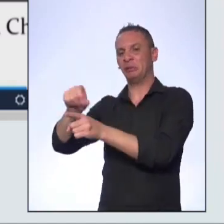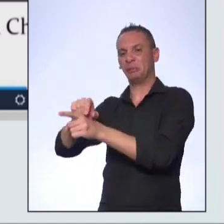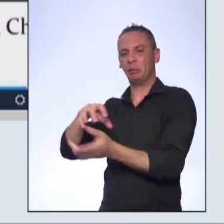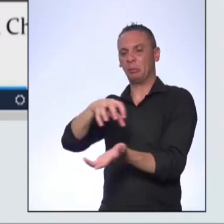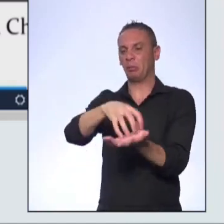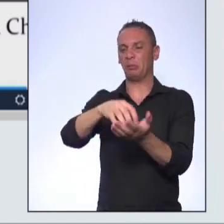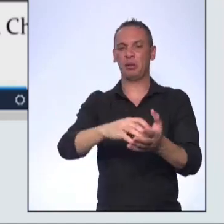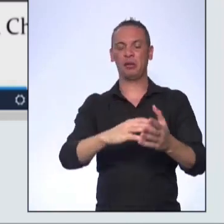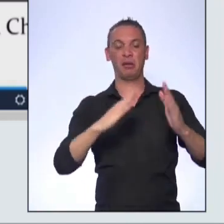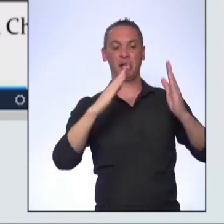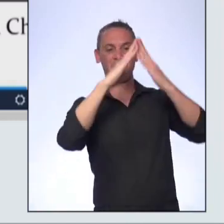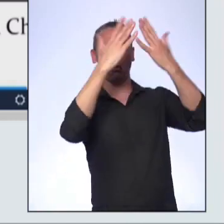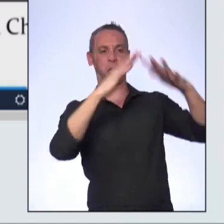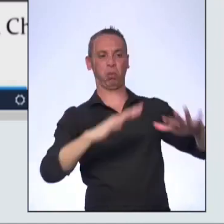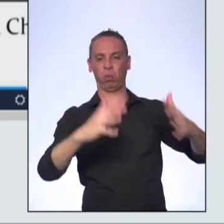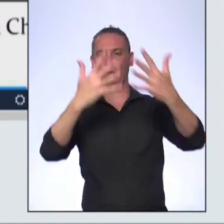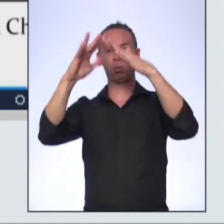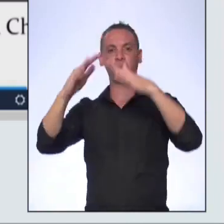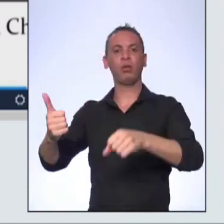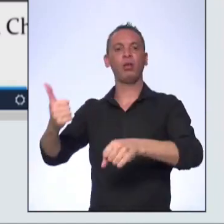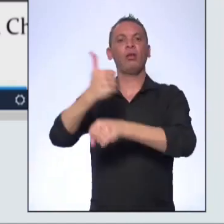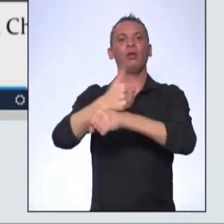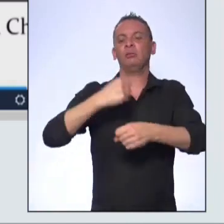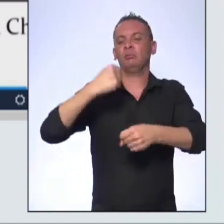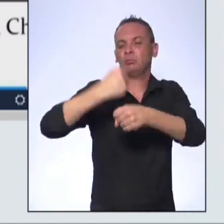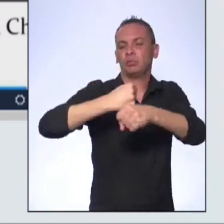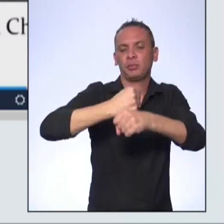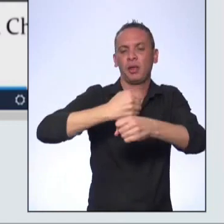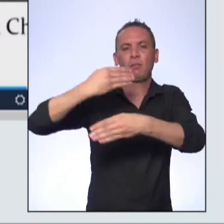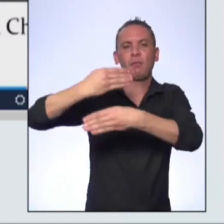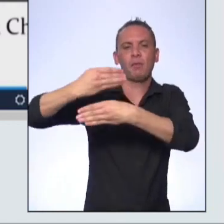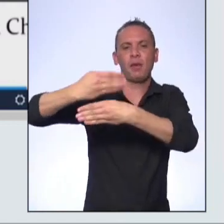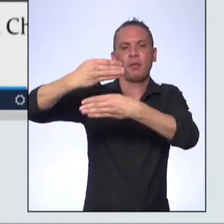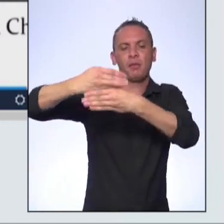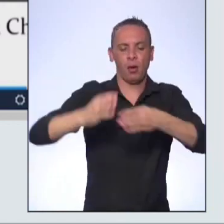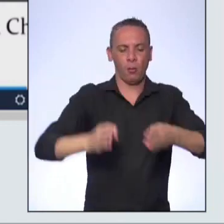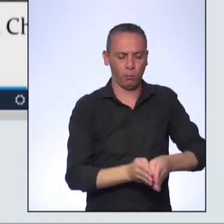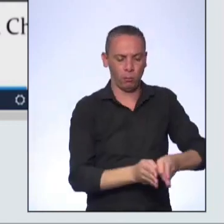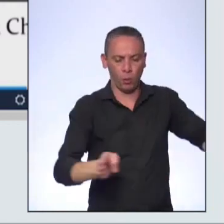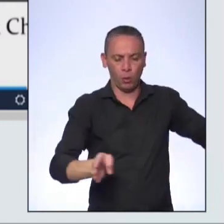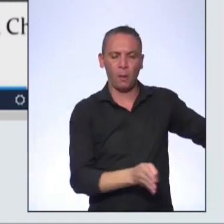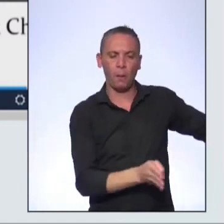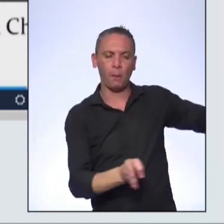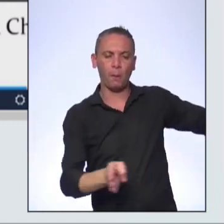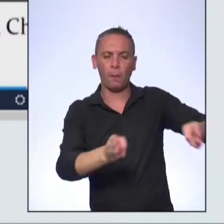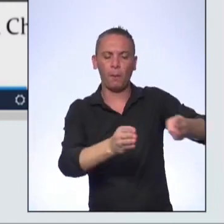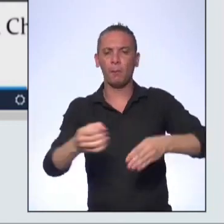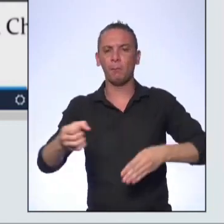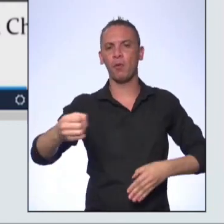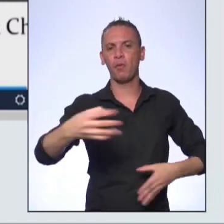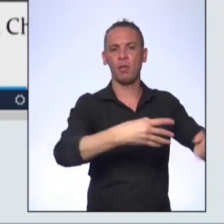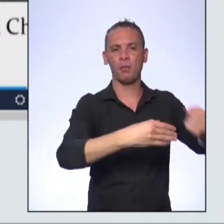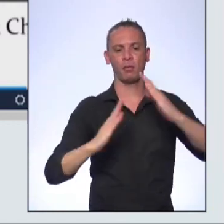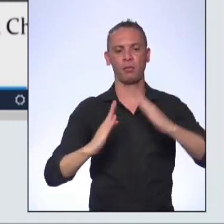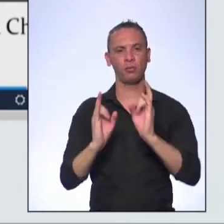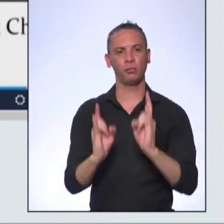foram demolidos e em seu lugar foram construídas amplas e largas avenidas, além de modernas